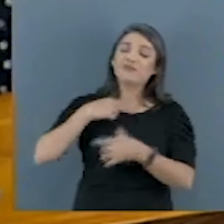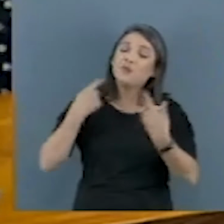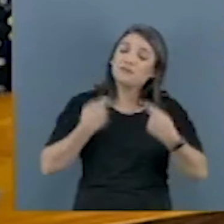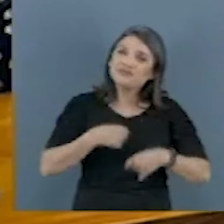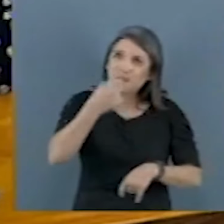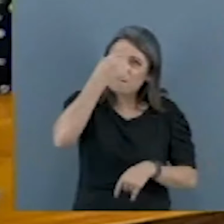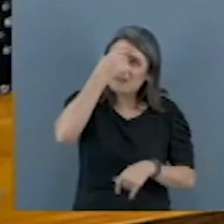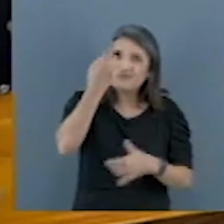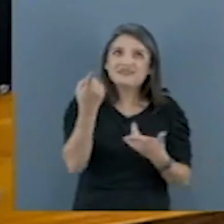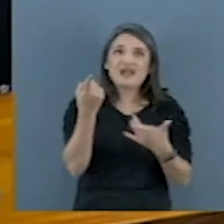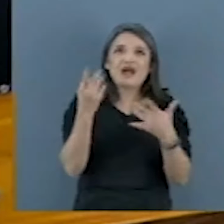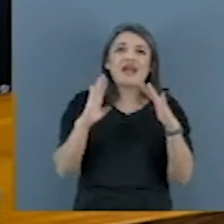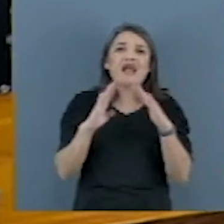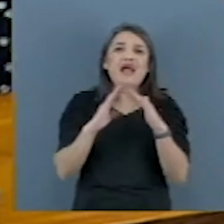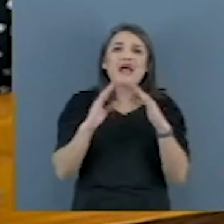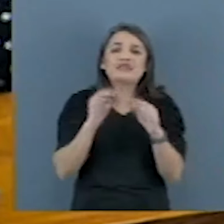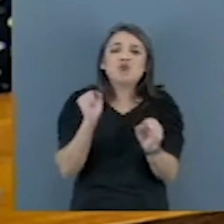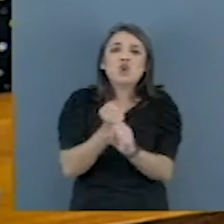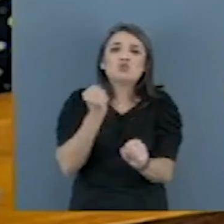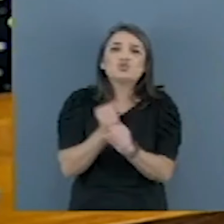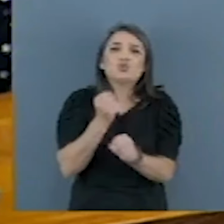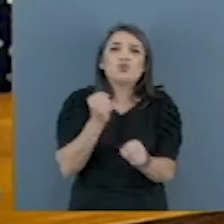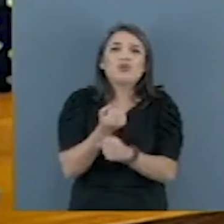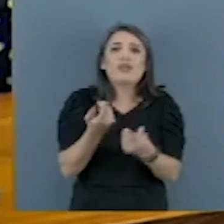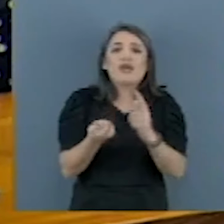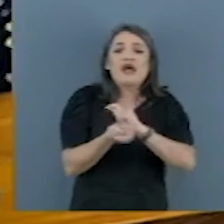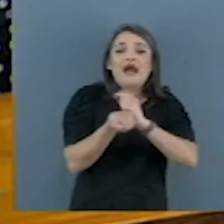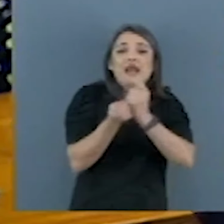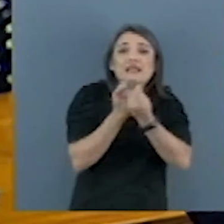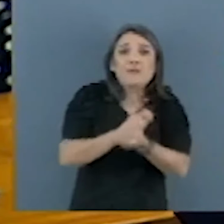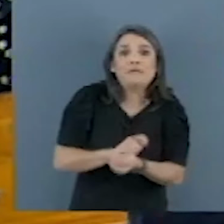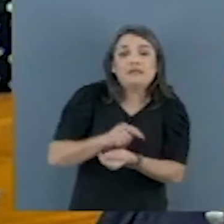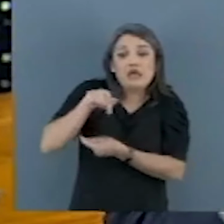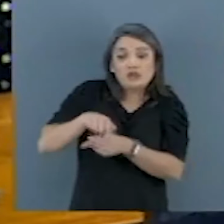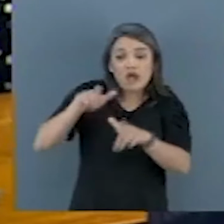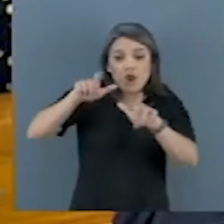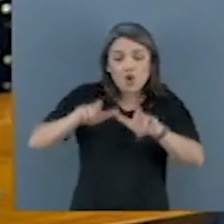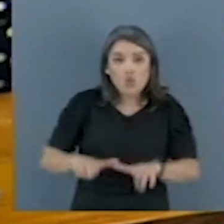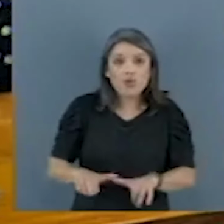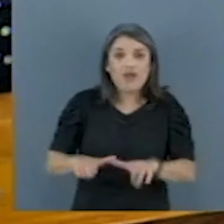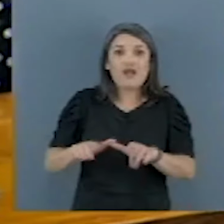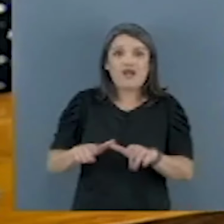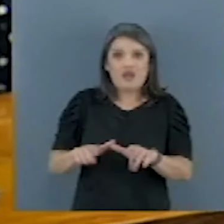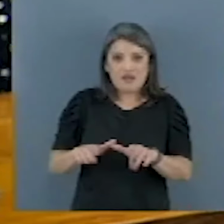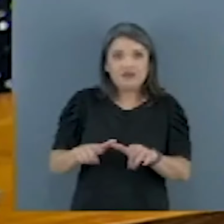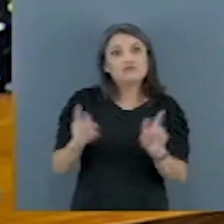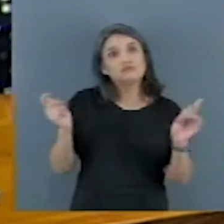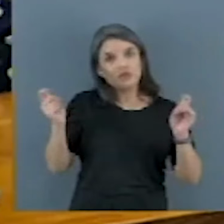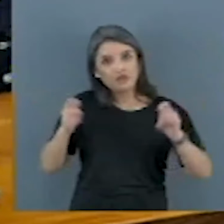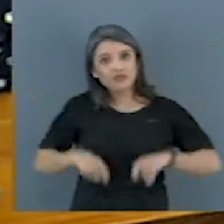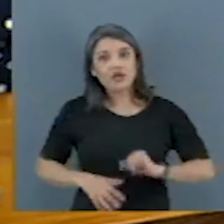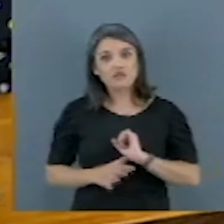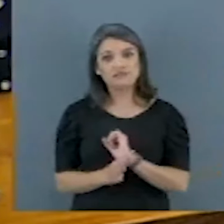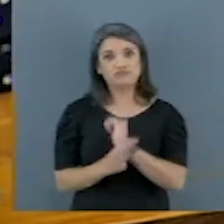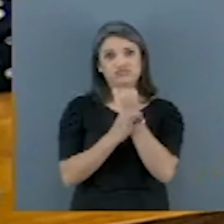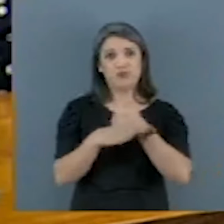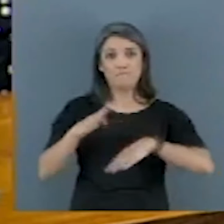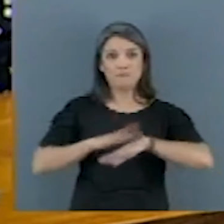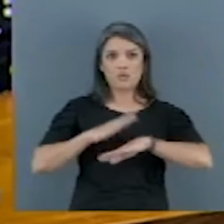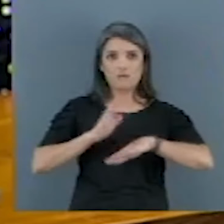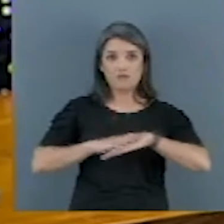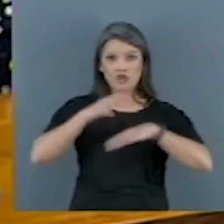lá, umas casas aí que não vai desbarrancar, mas vai saber administrar o momento da enchente. Porque o